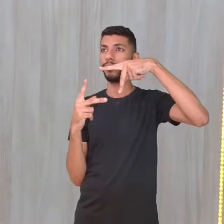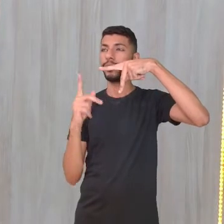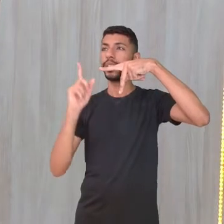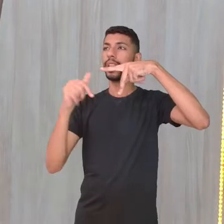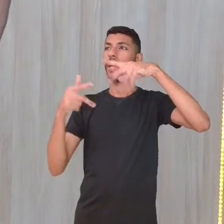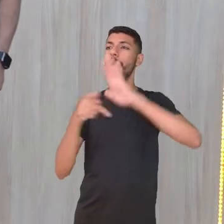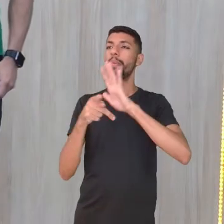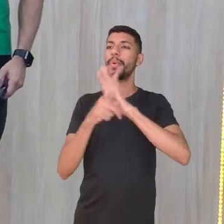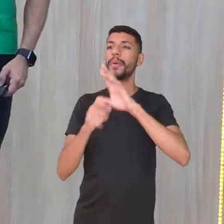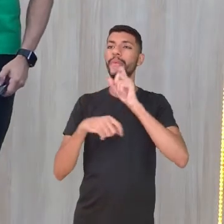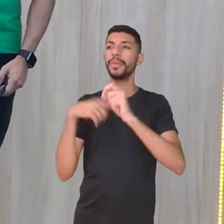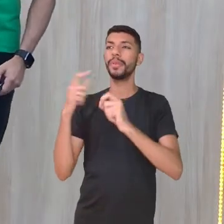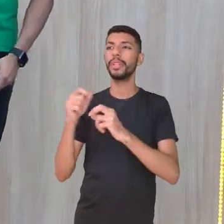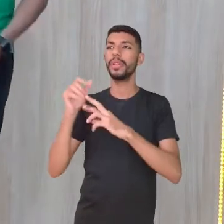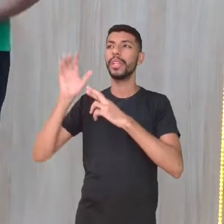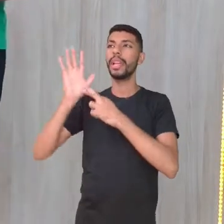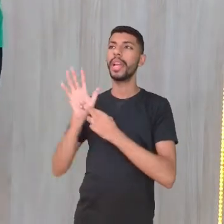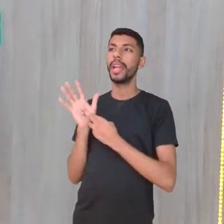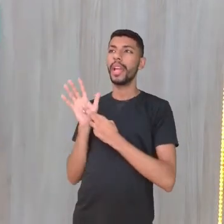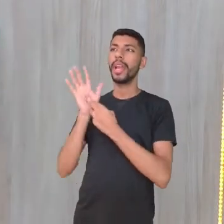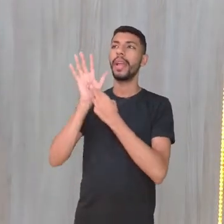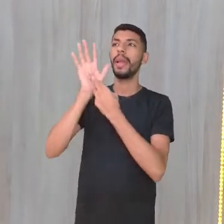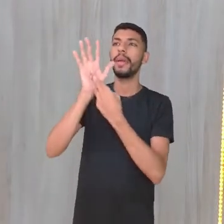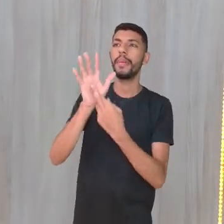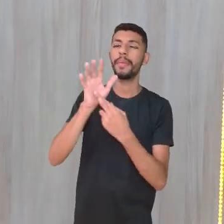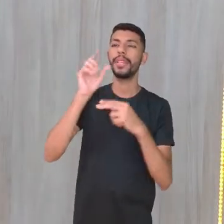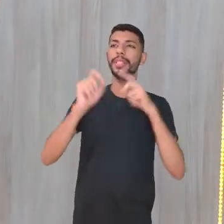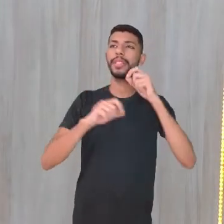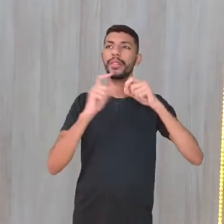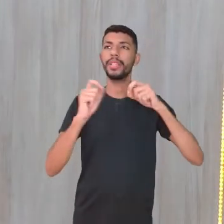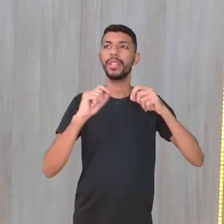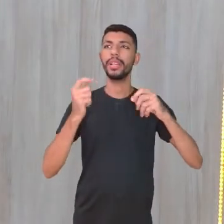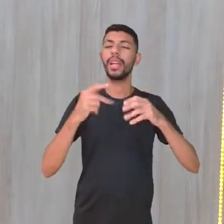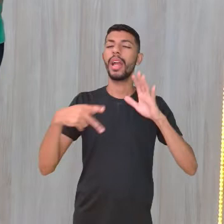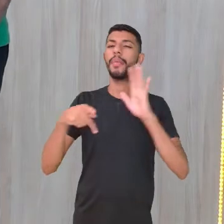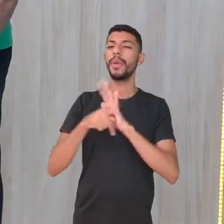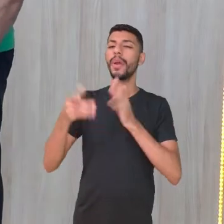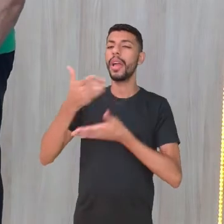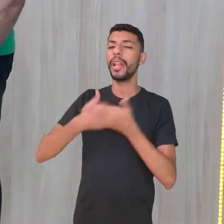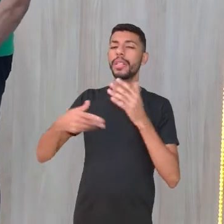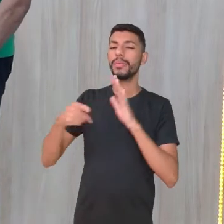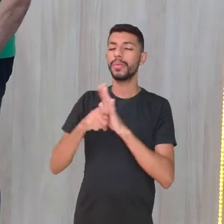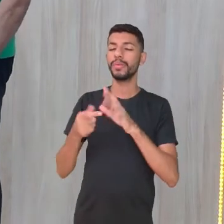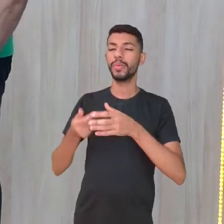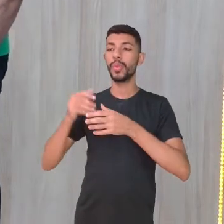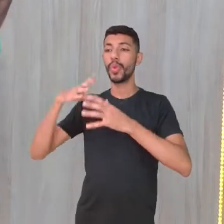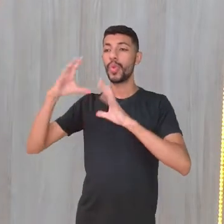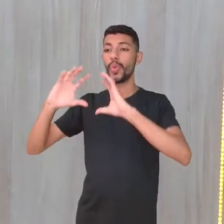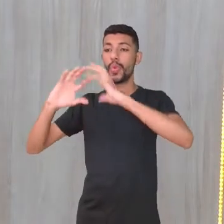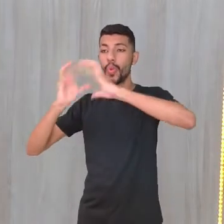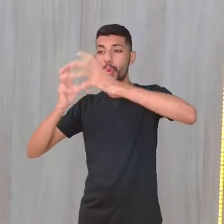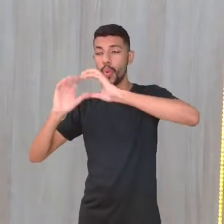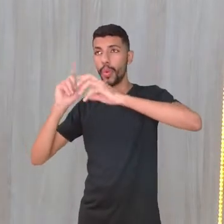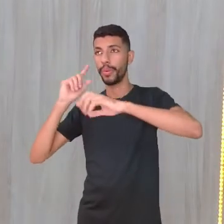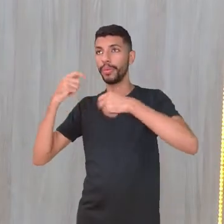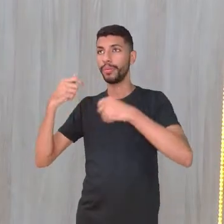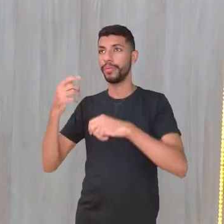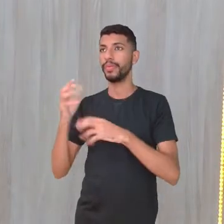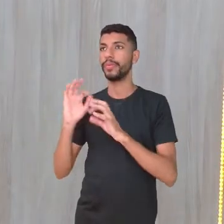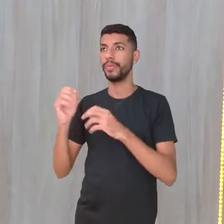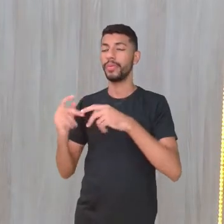relação aí do iogurte de coco, que é o que ele quer saber. Então, eu tenho que pegar um